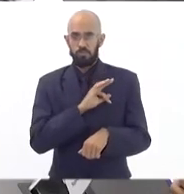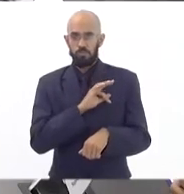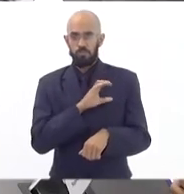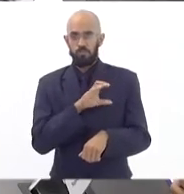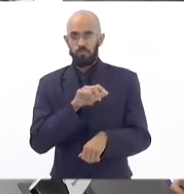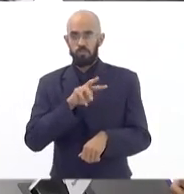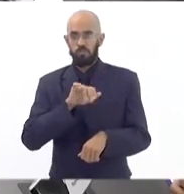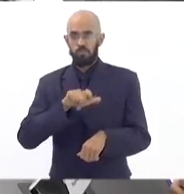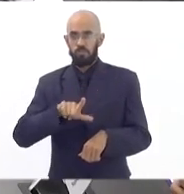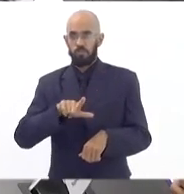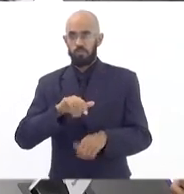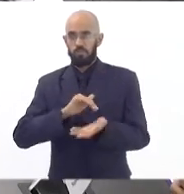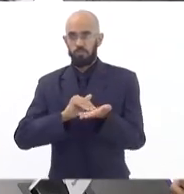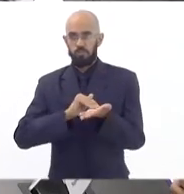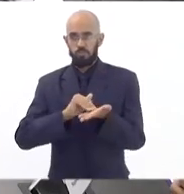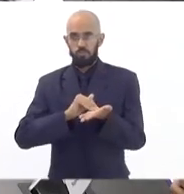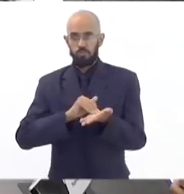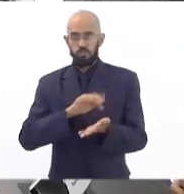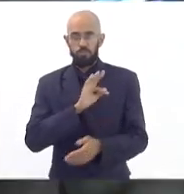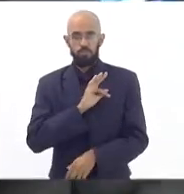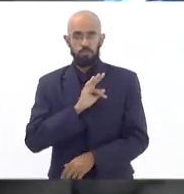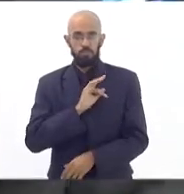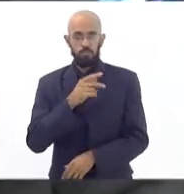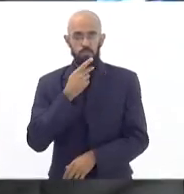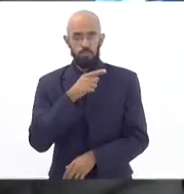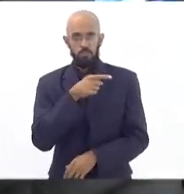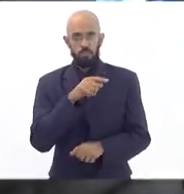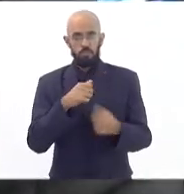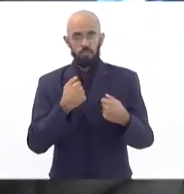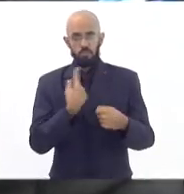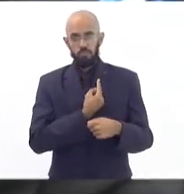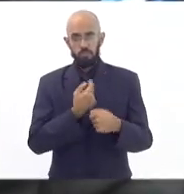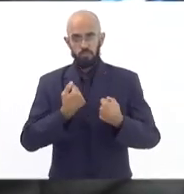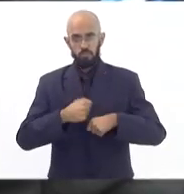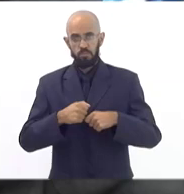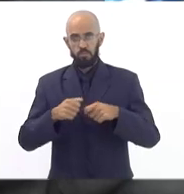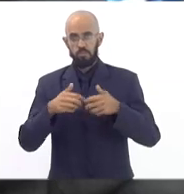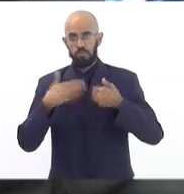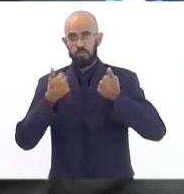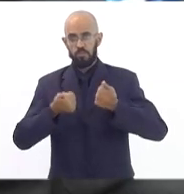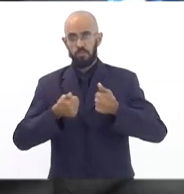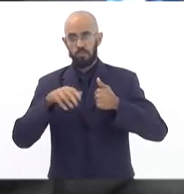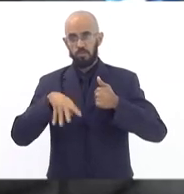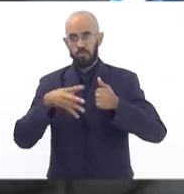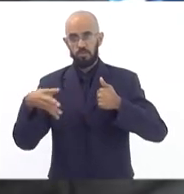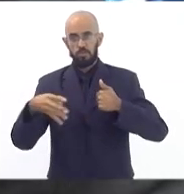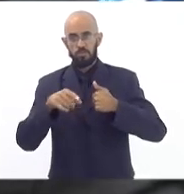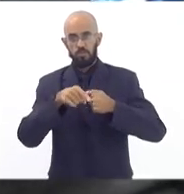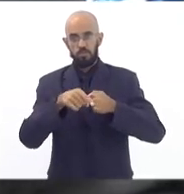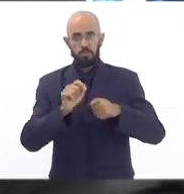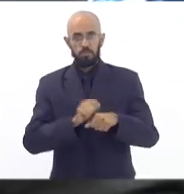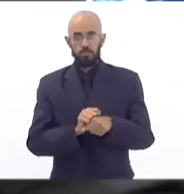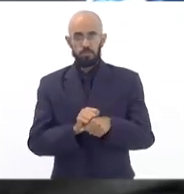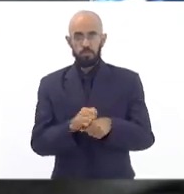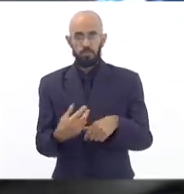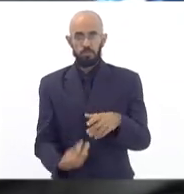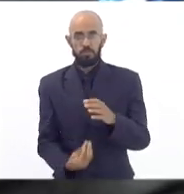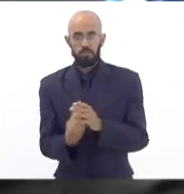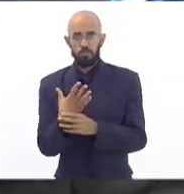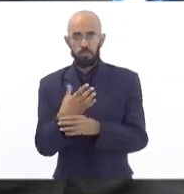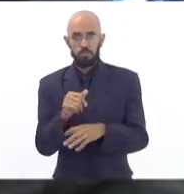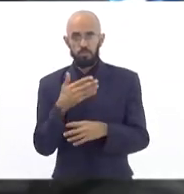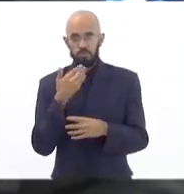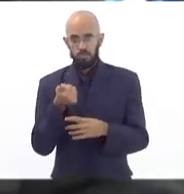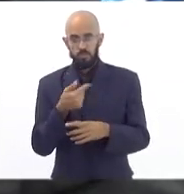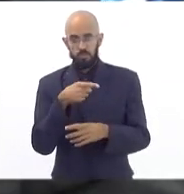o secretário da Polícia Civil Olha nós precisamos aprimorar esse essa tabulação e para aprimorar a gente